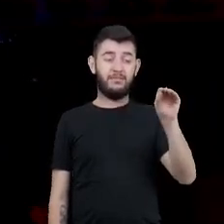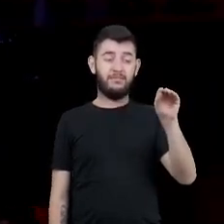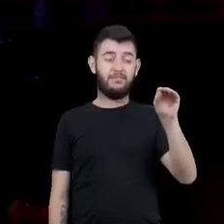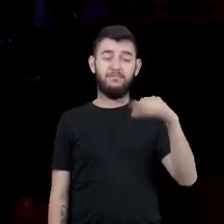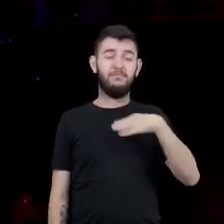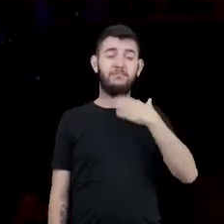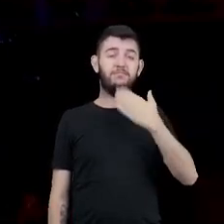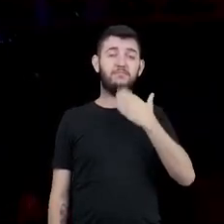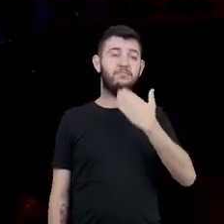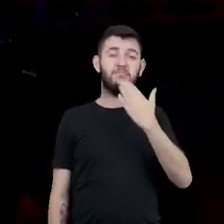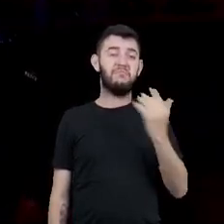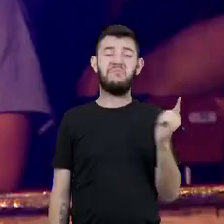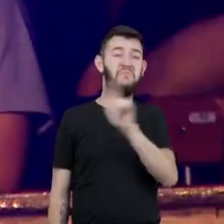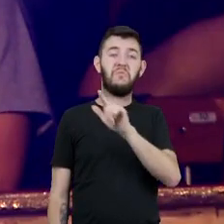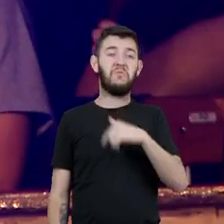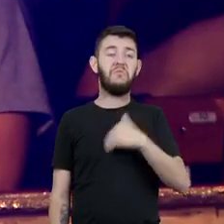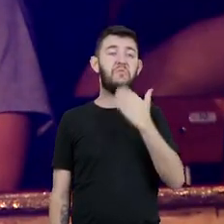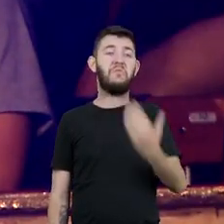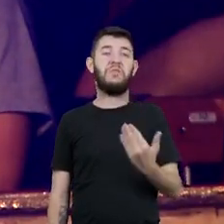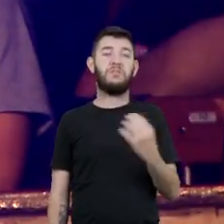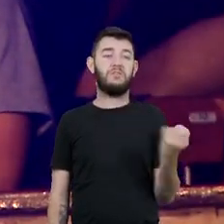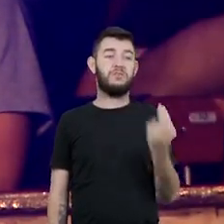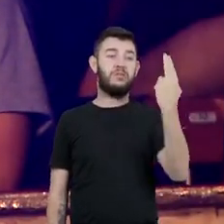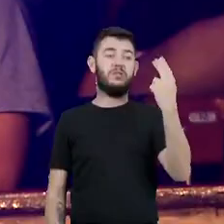tão democrático